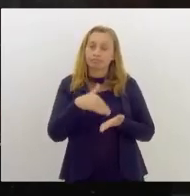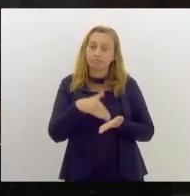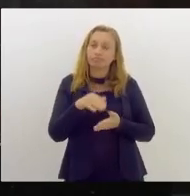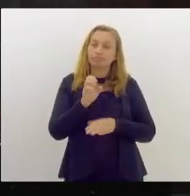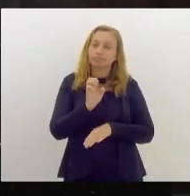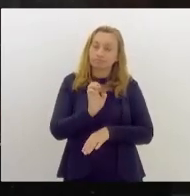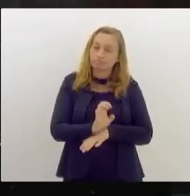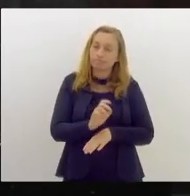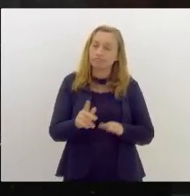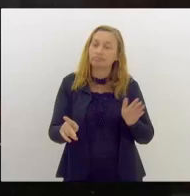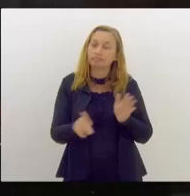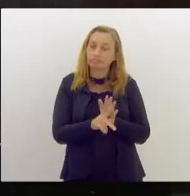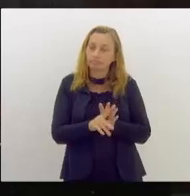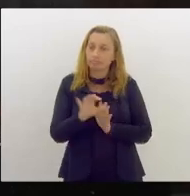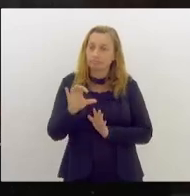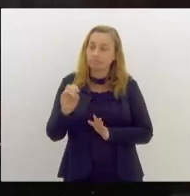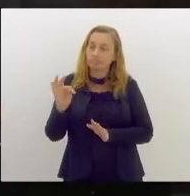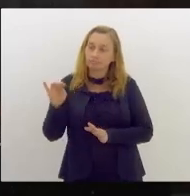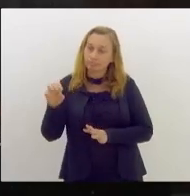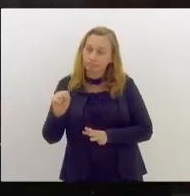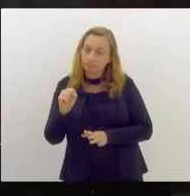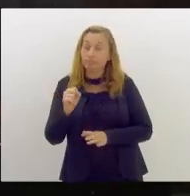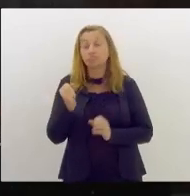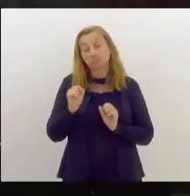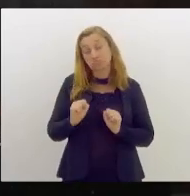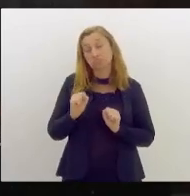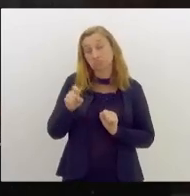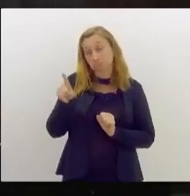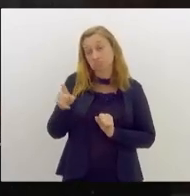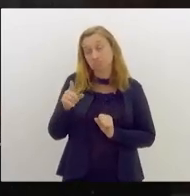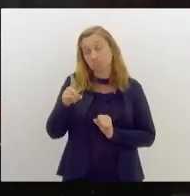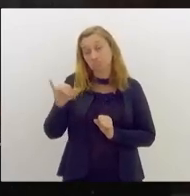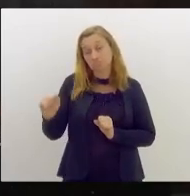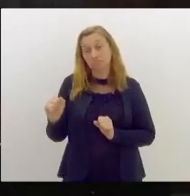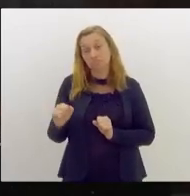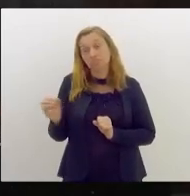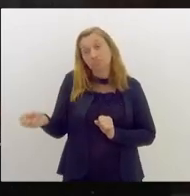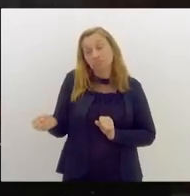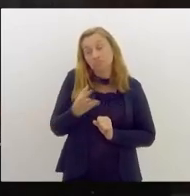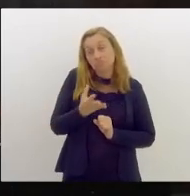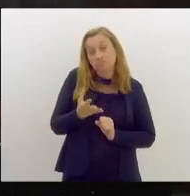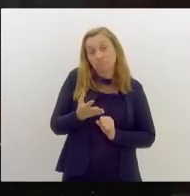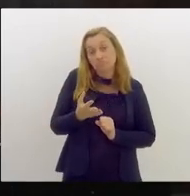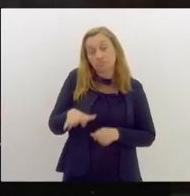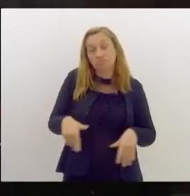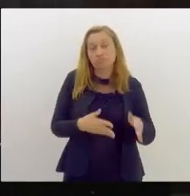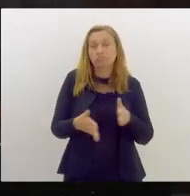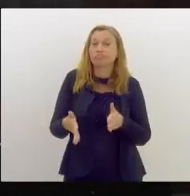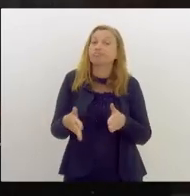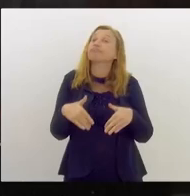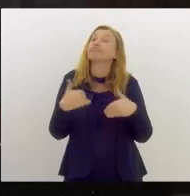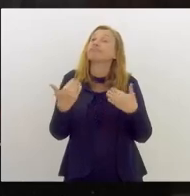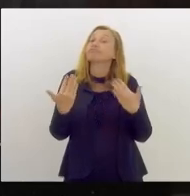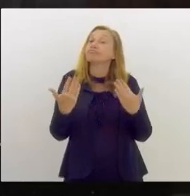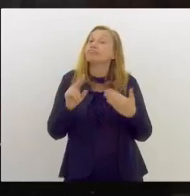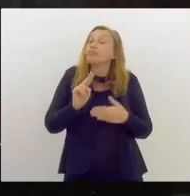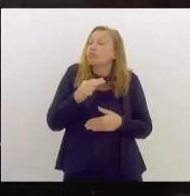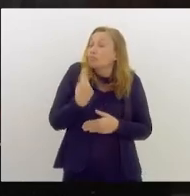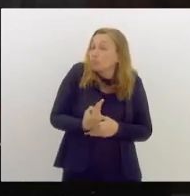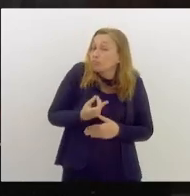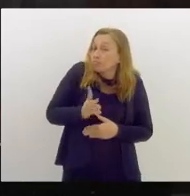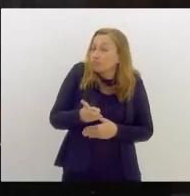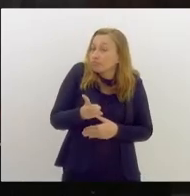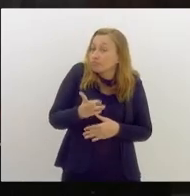pertence ao conselho faz e pode ser que nesse dia venha Uma Nova Luz Ou continue